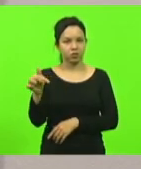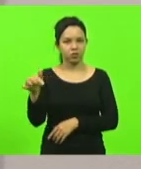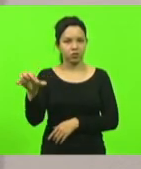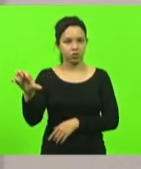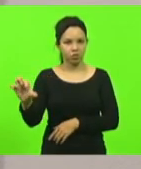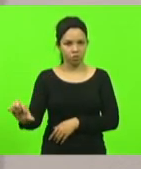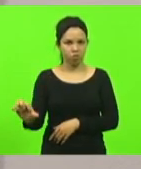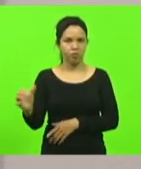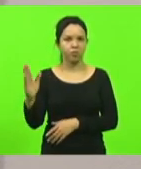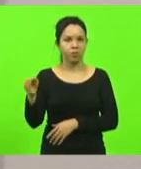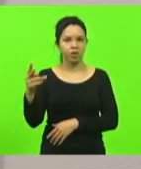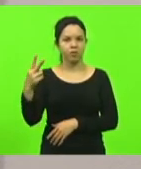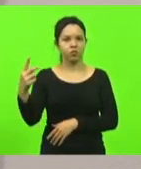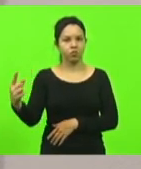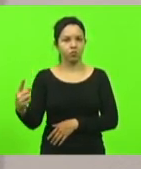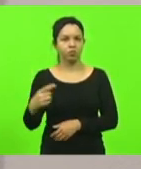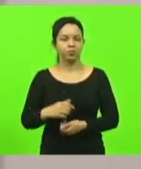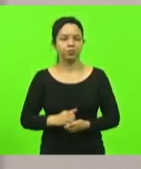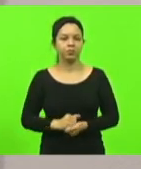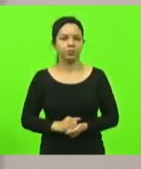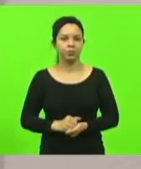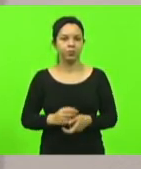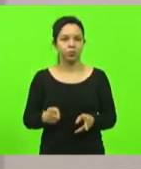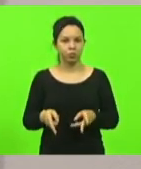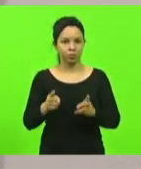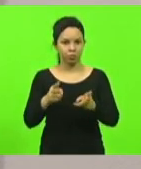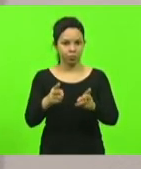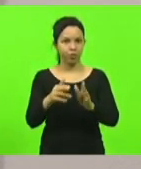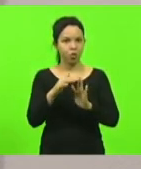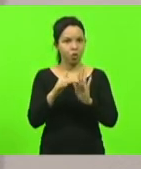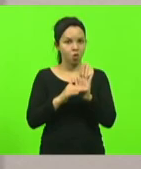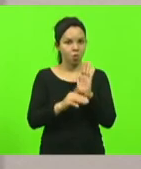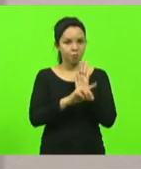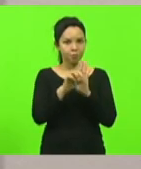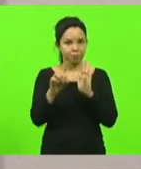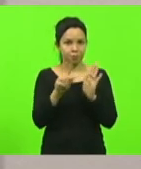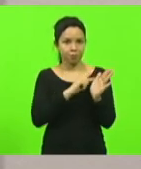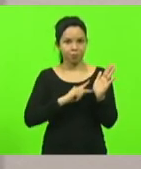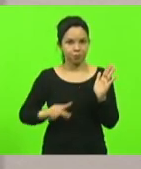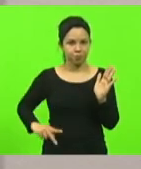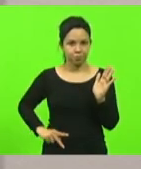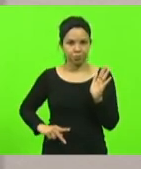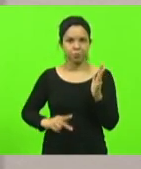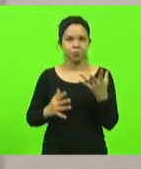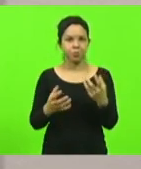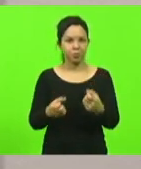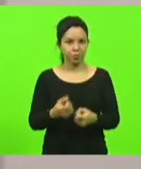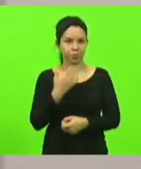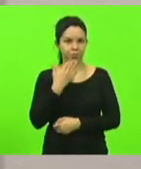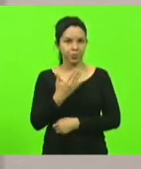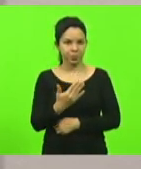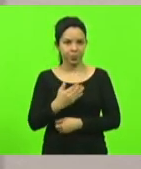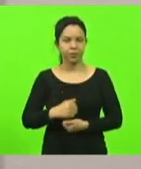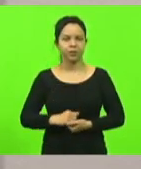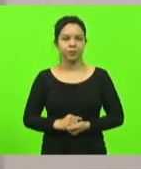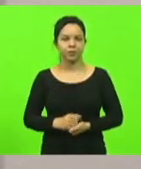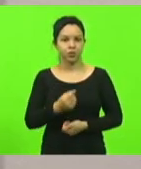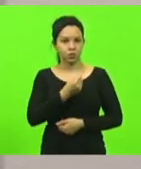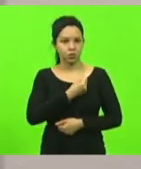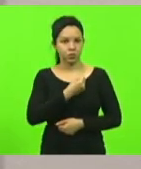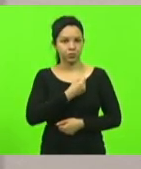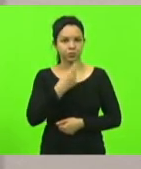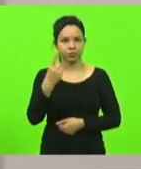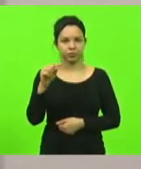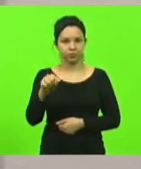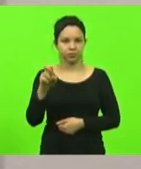2021. Dando continuidade à ordem do dia, o senhor presidente deferiu os requerimentos nº 1